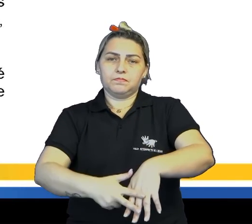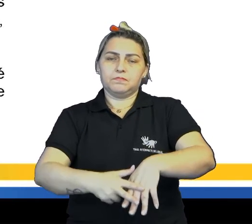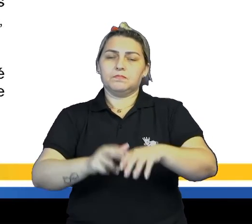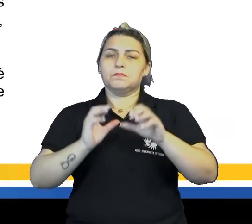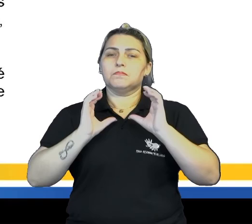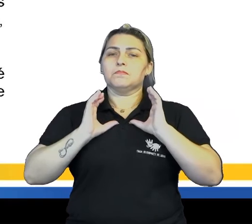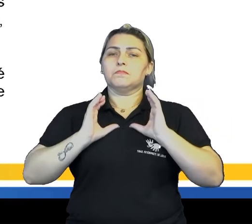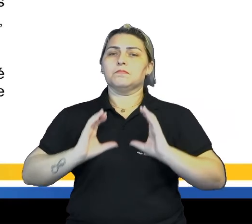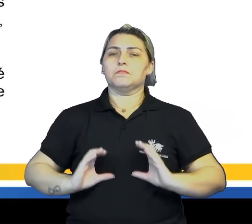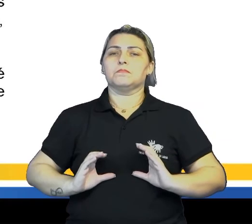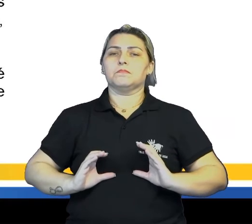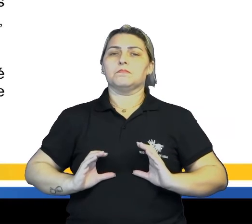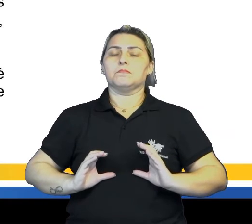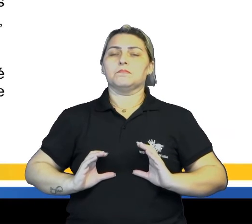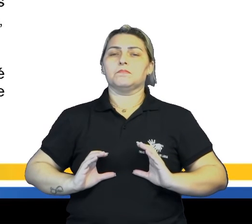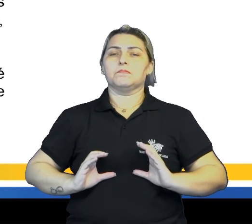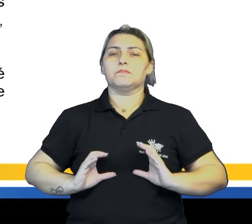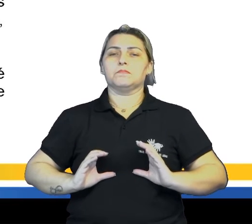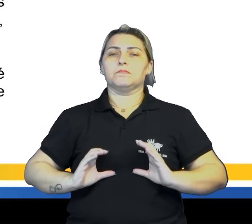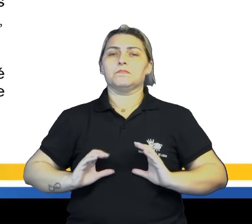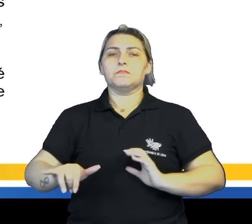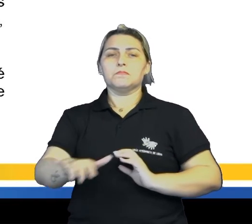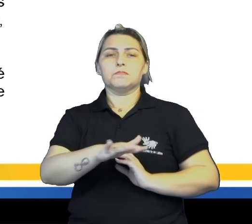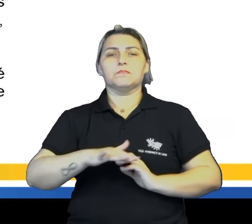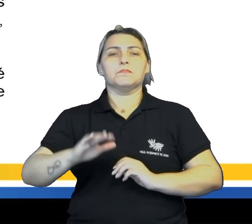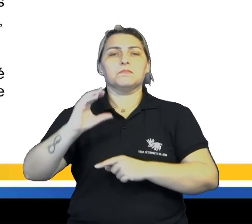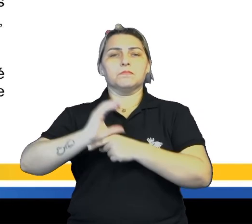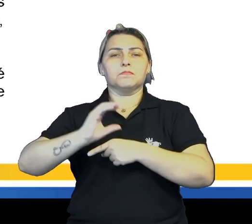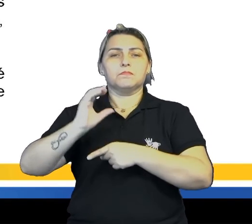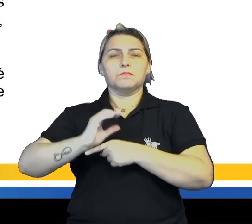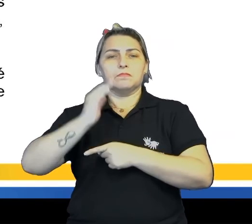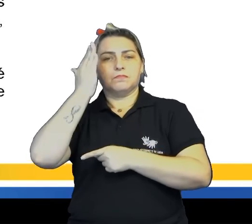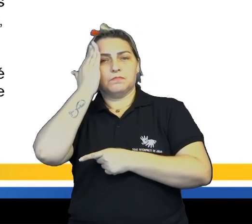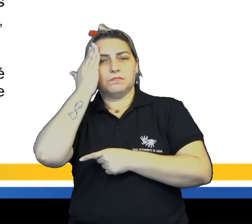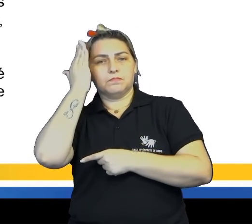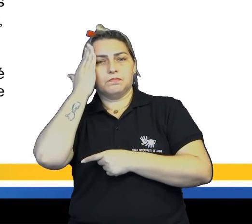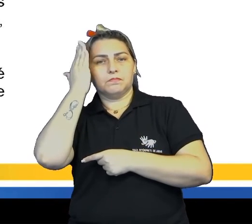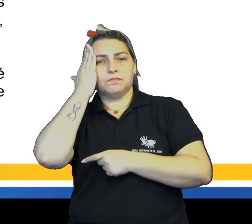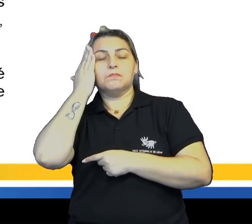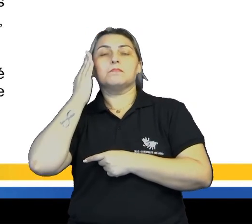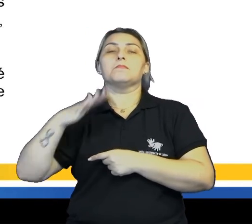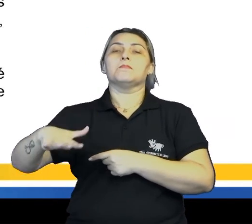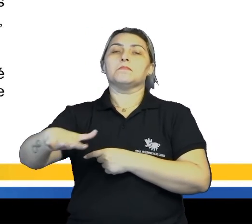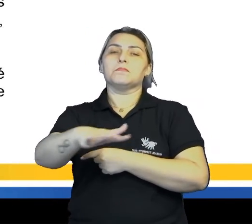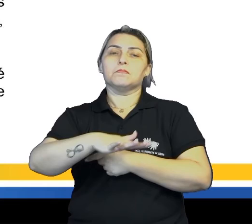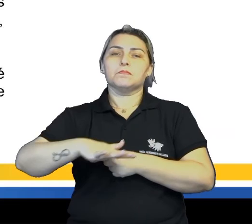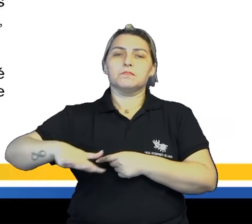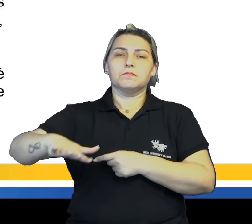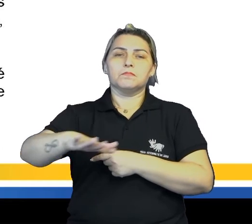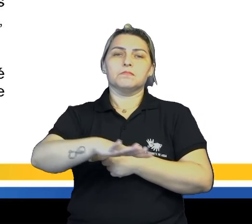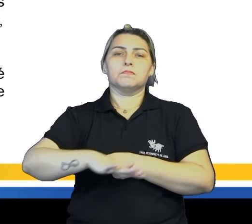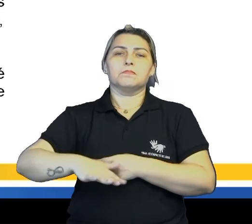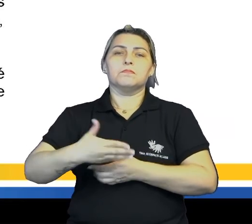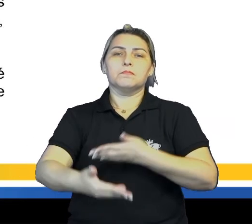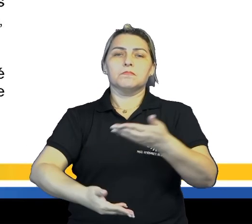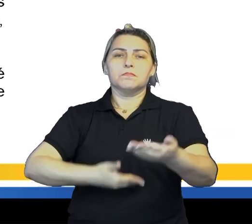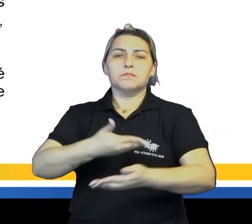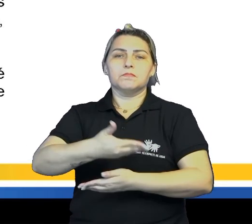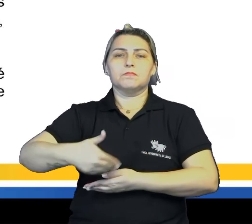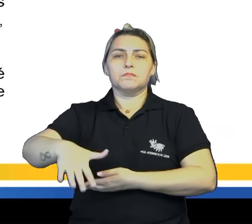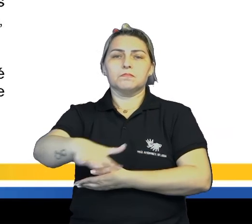comportamento social. Letra C. Entende-se que as sociedades e as